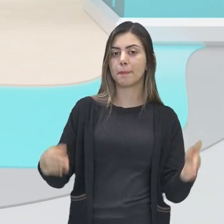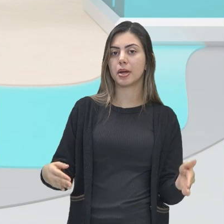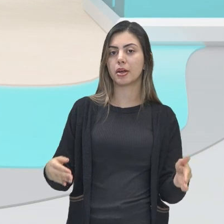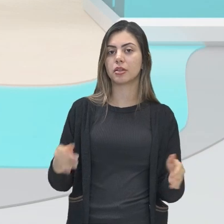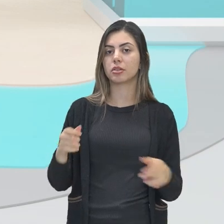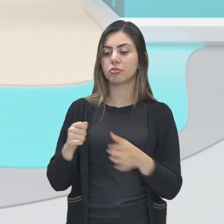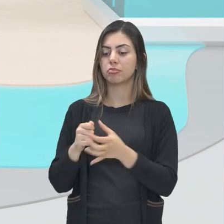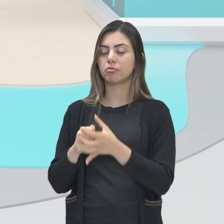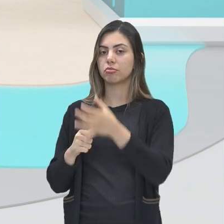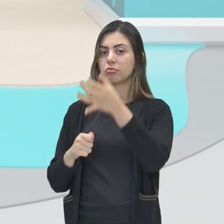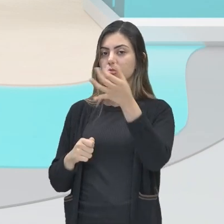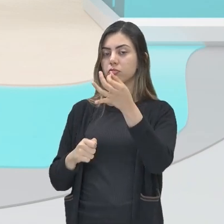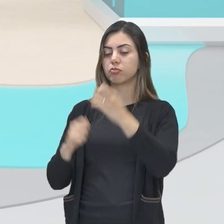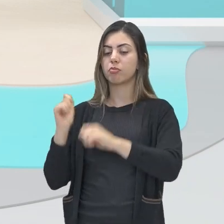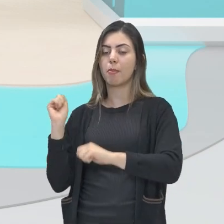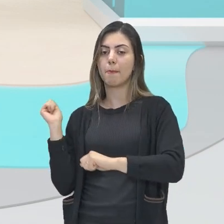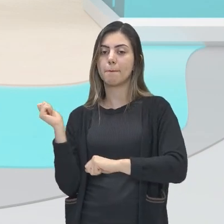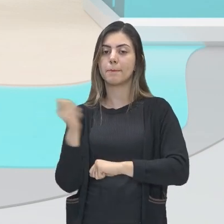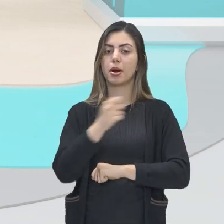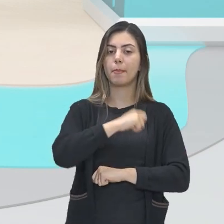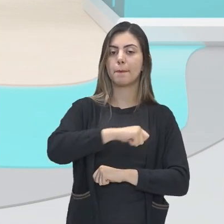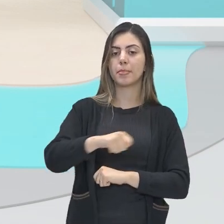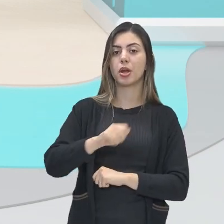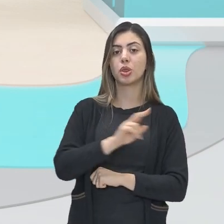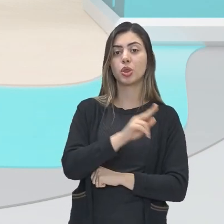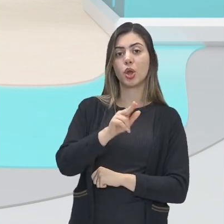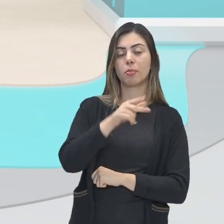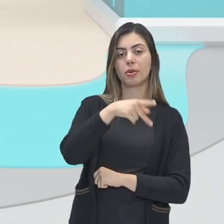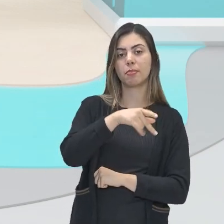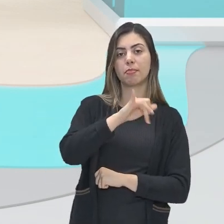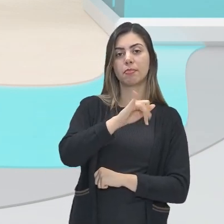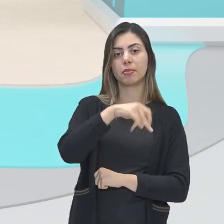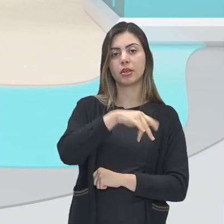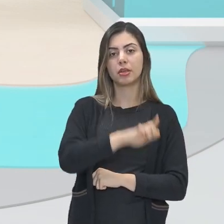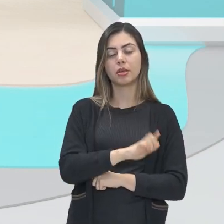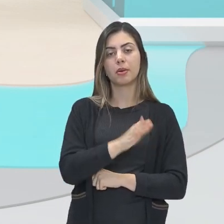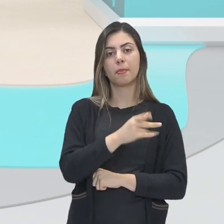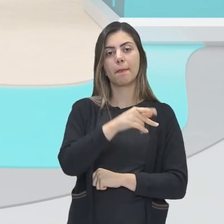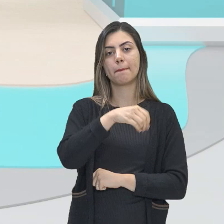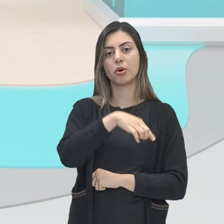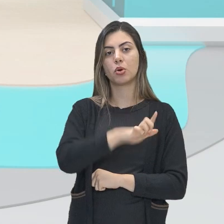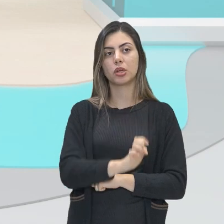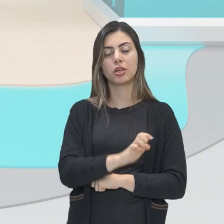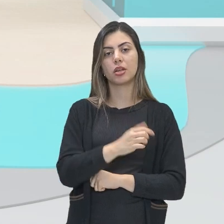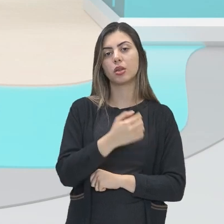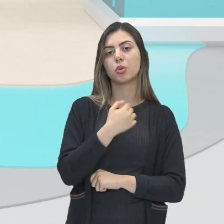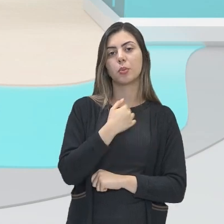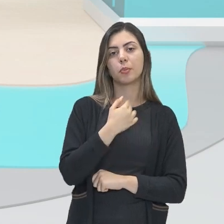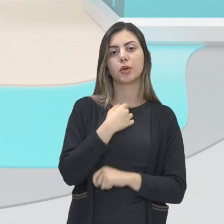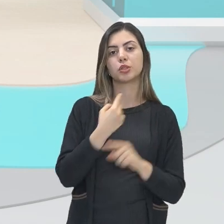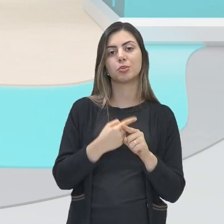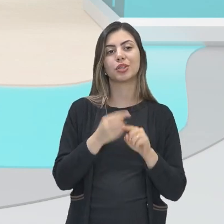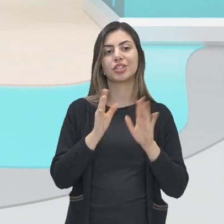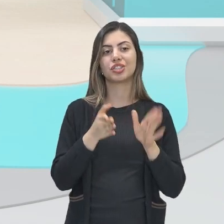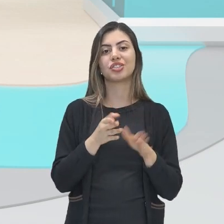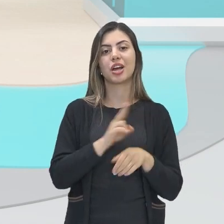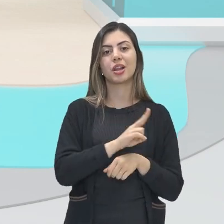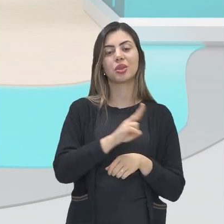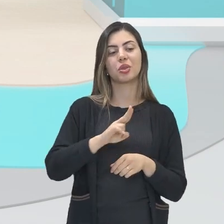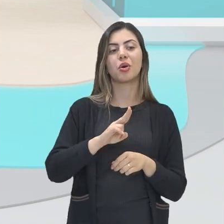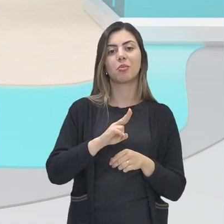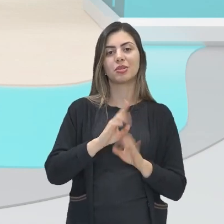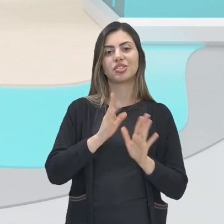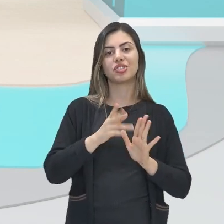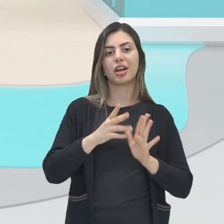um jogo completo ali, não poderia mais usar o nome ping-pong porque já estava registrado. Era a marca registrada dos produtos do